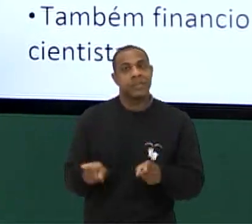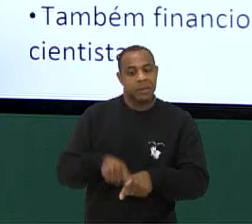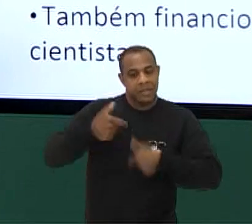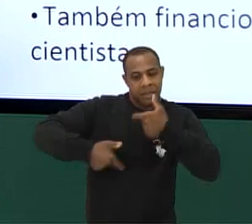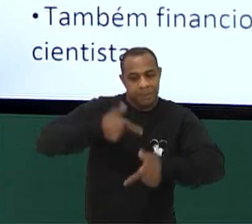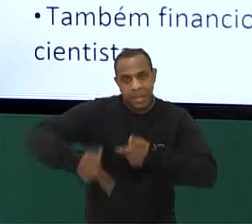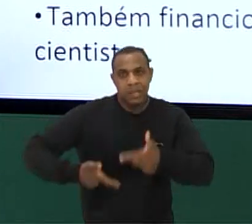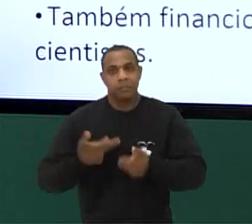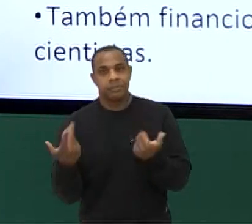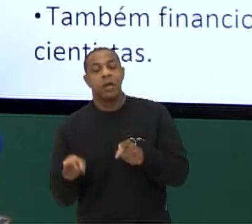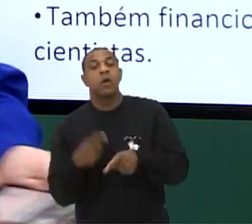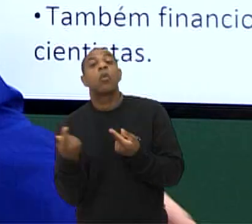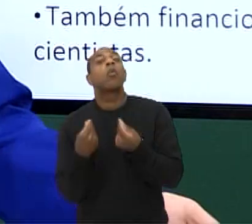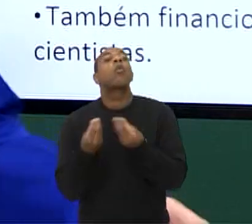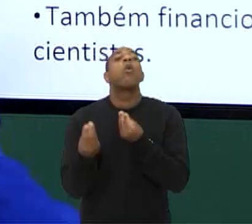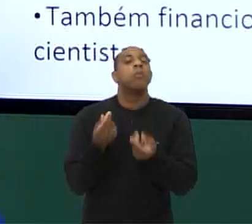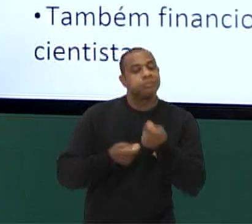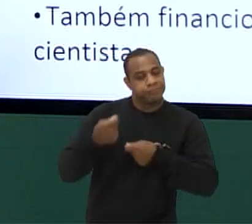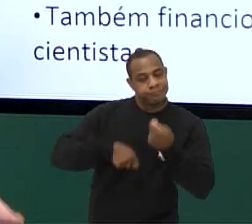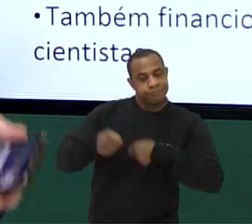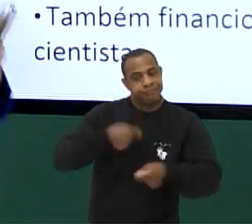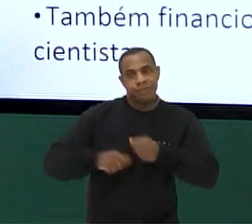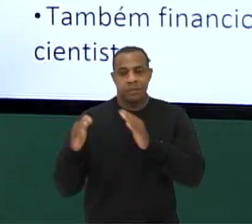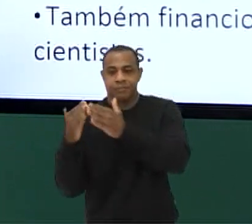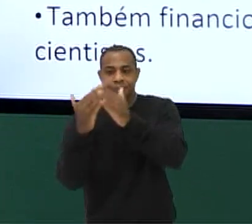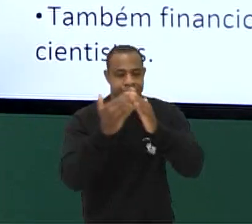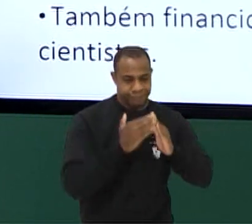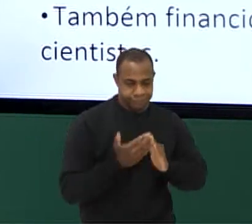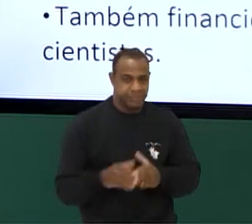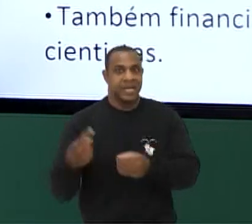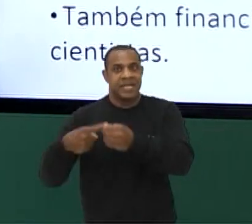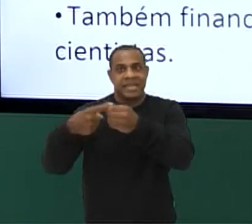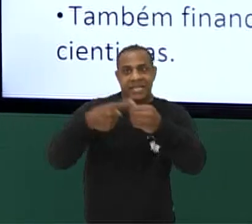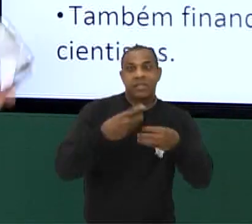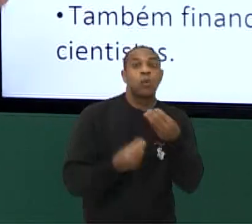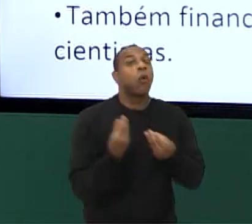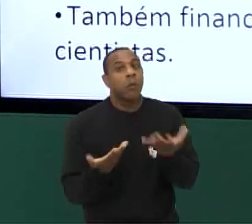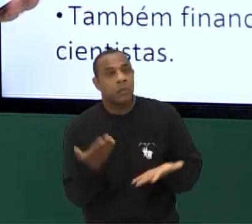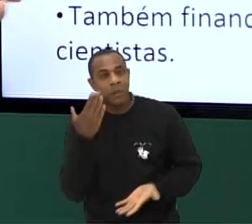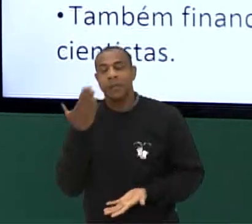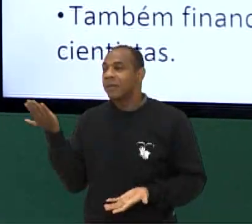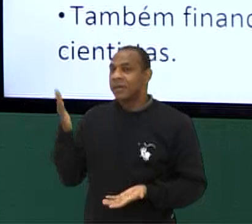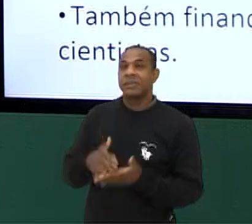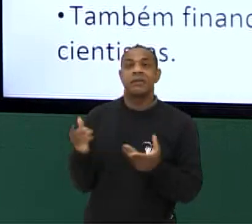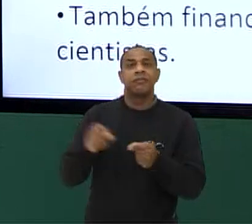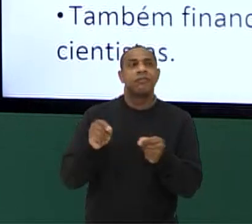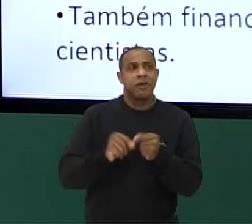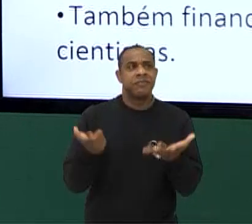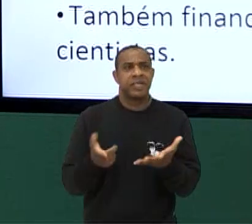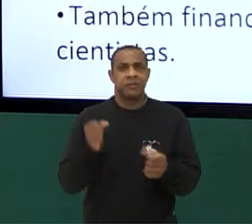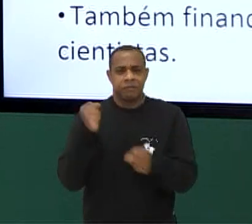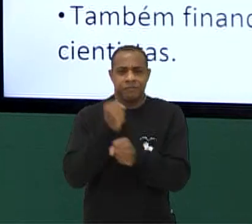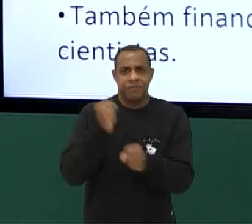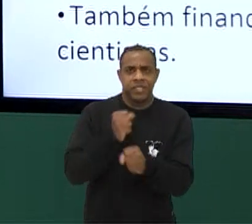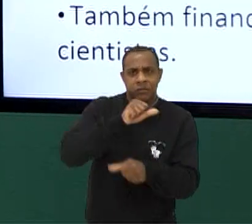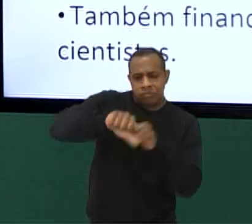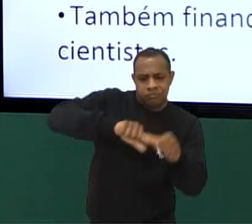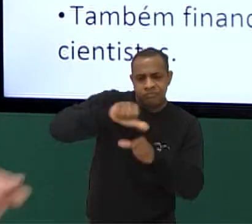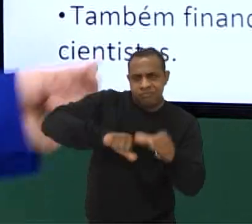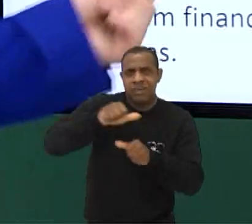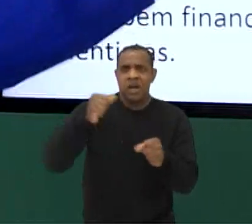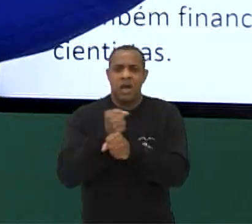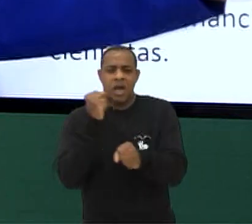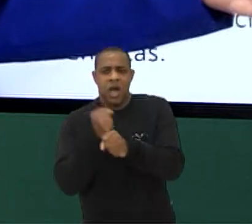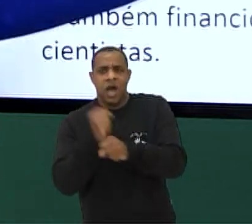funções e como seria a administração dessa colônia aqui, que, como eu falei, vai ser levada. Então, foi feito grandes obras no Rio de Janeiro, com